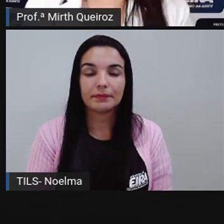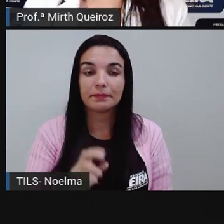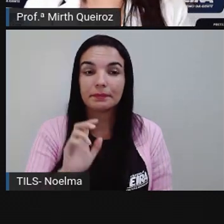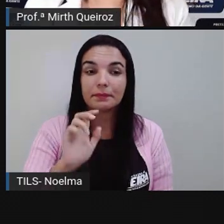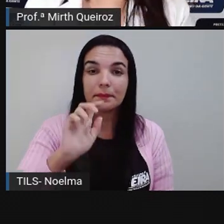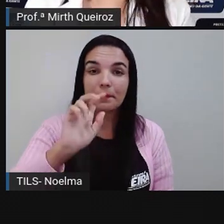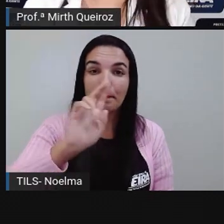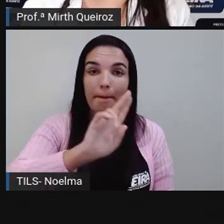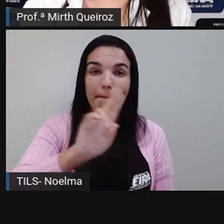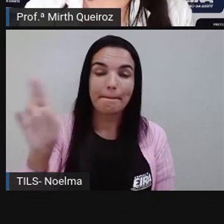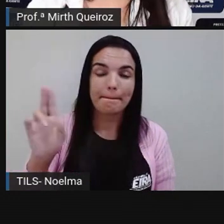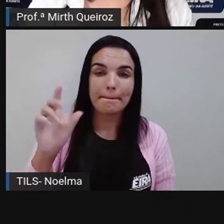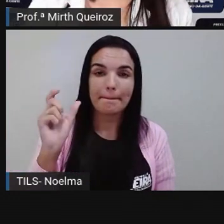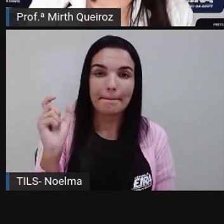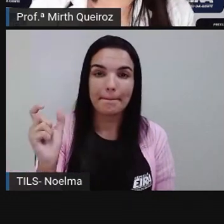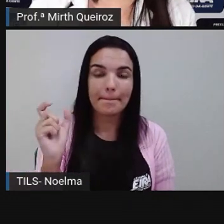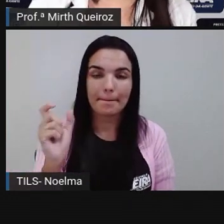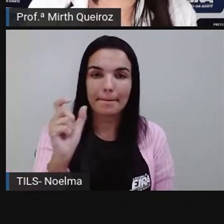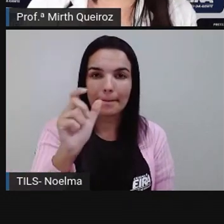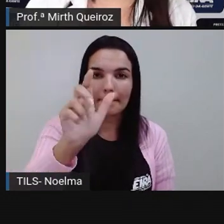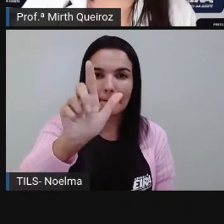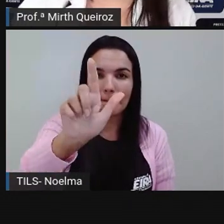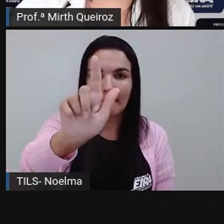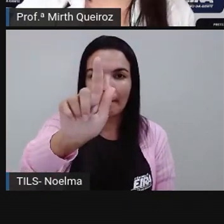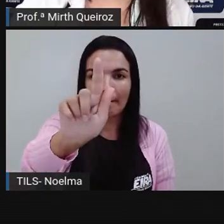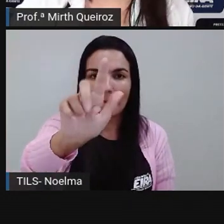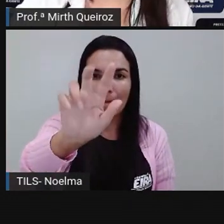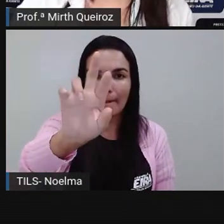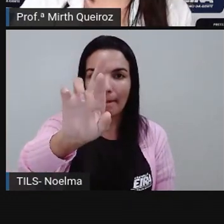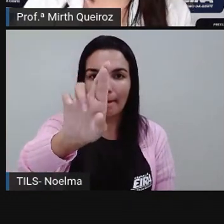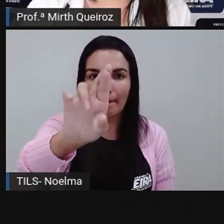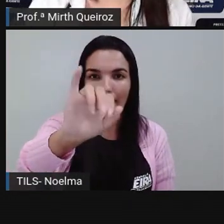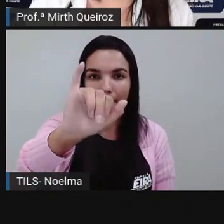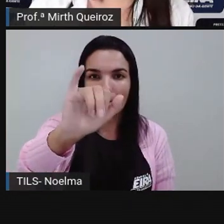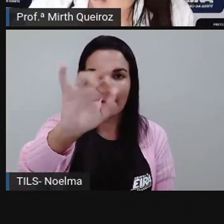Gritou. Primeira, segunda ou terceira conjugação?